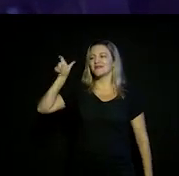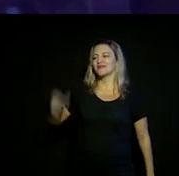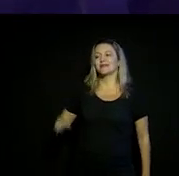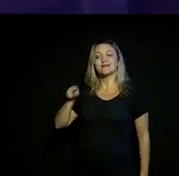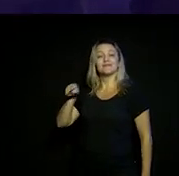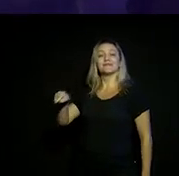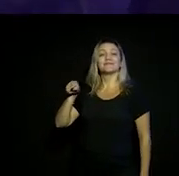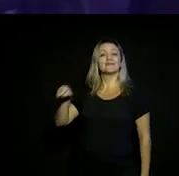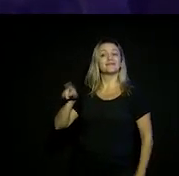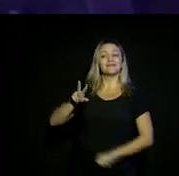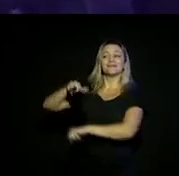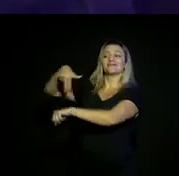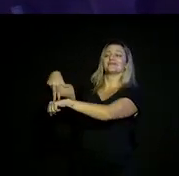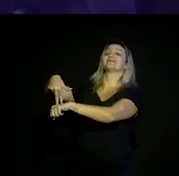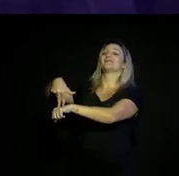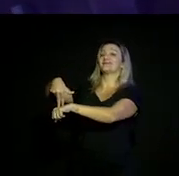para recebermos aqui no palco.